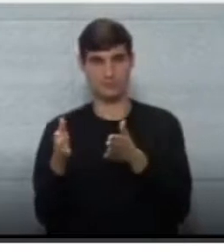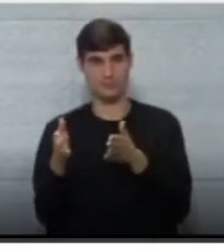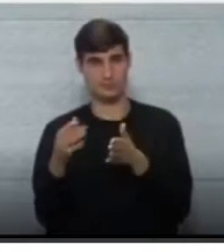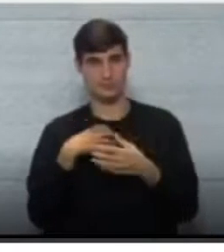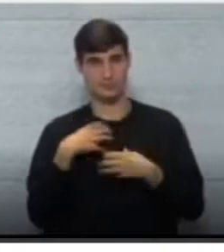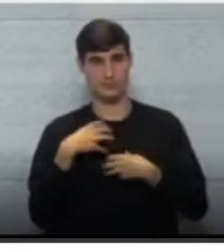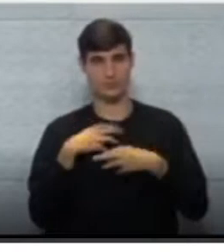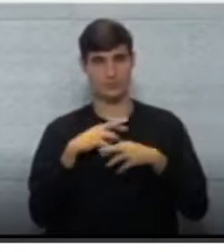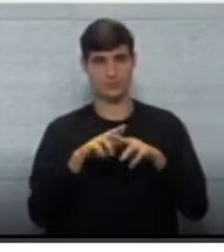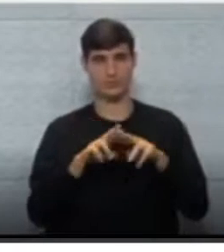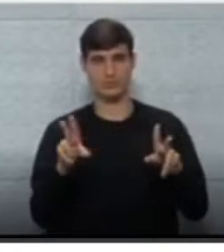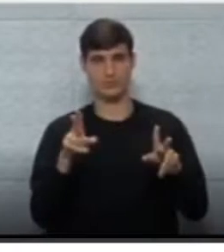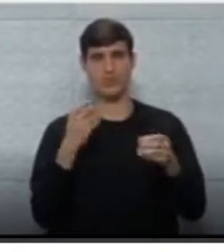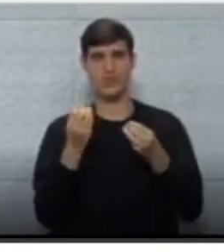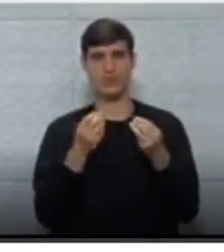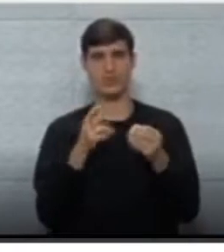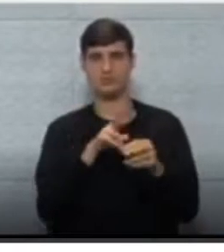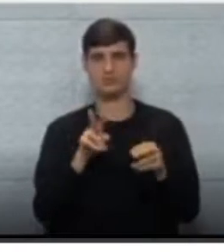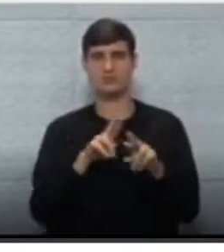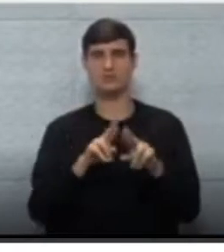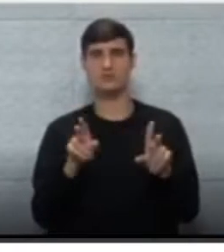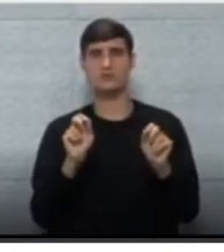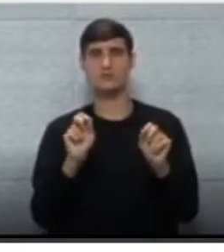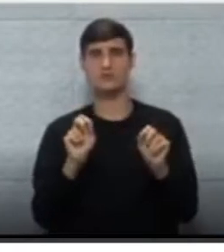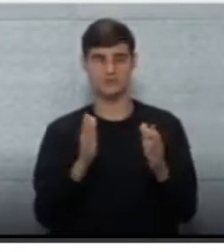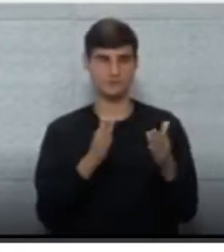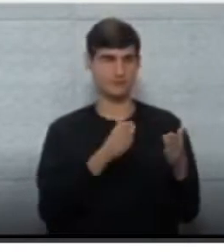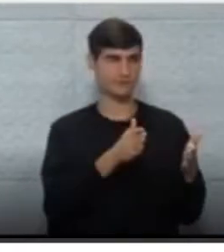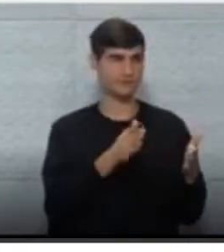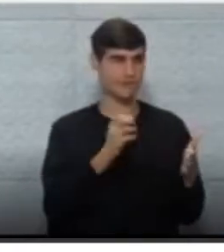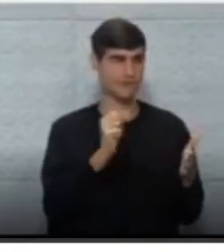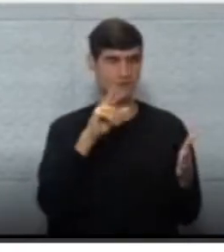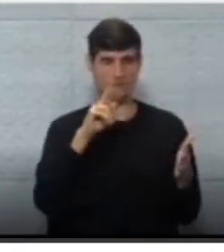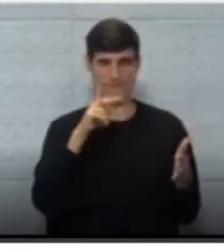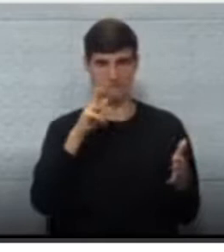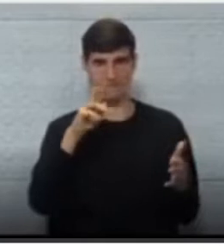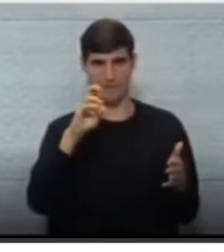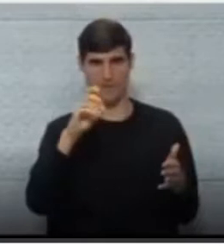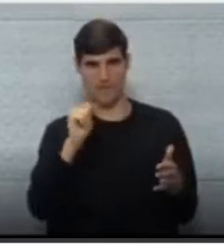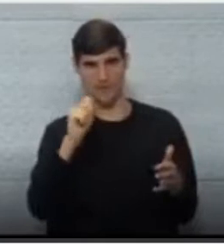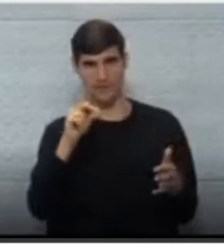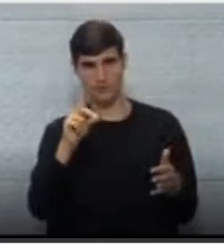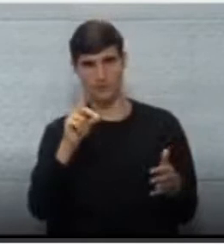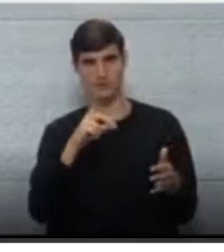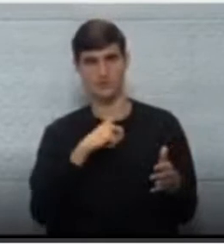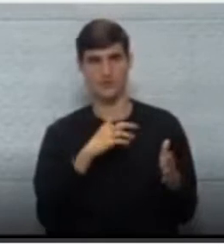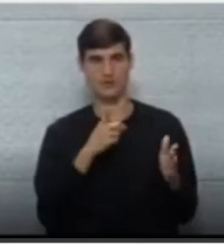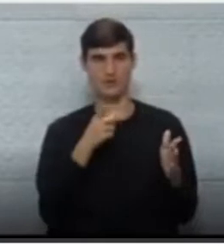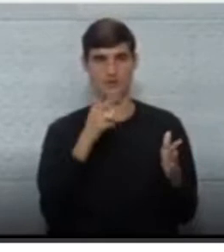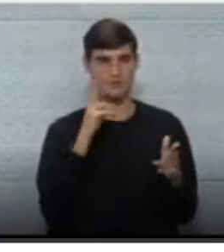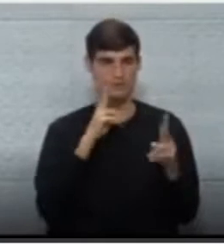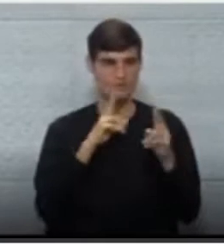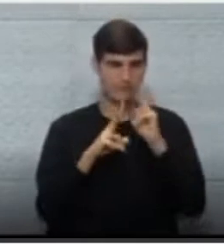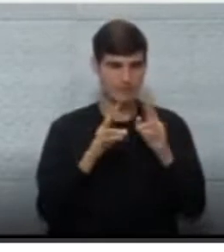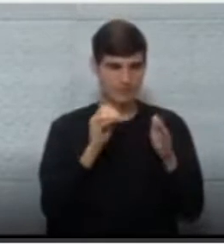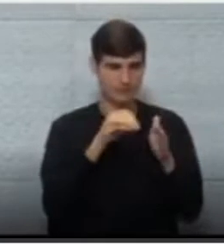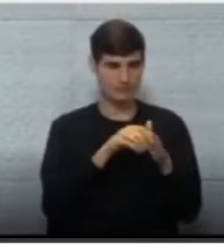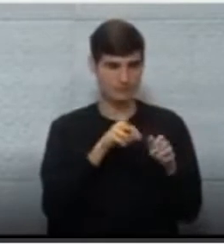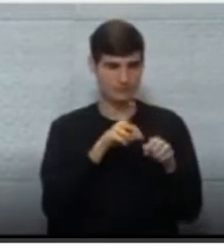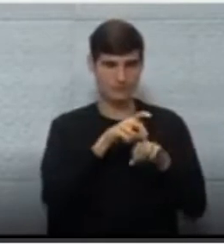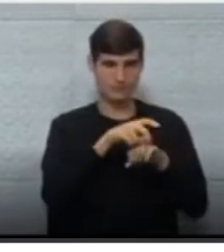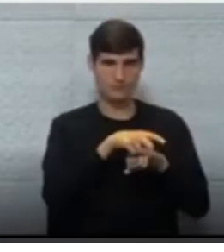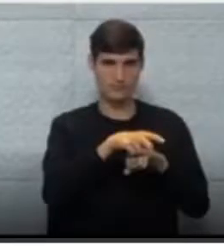é que um ou o outro funciona? No spread plate, nós temos o cultivo do micro-organismo, ou a amostra do micro-organismo, sendo